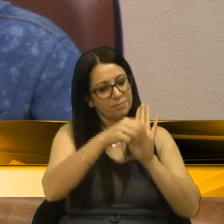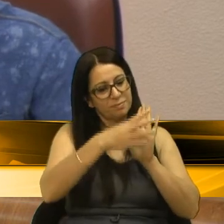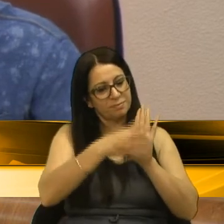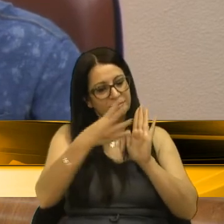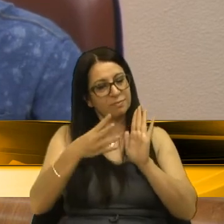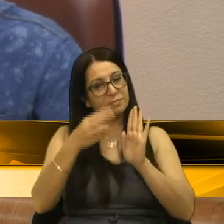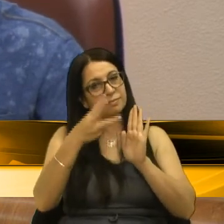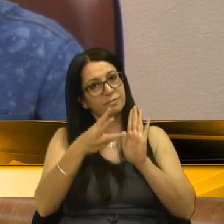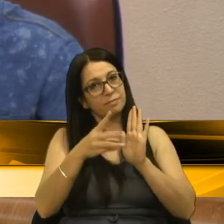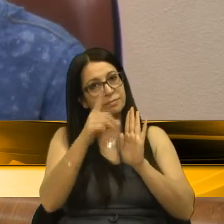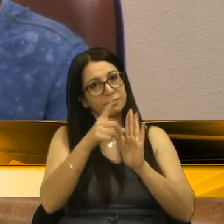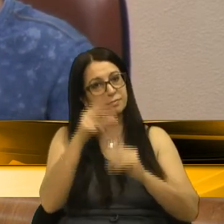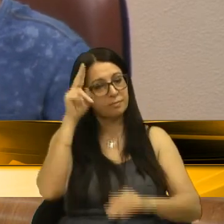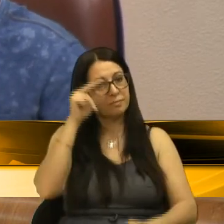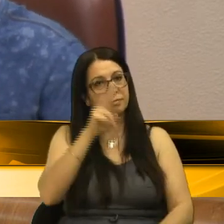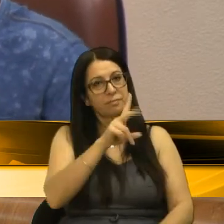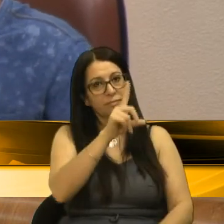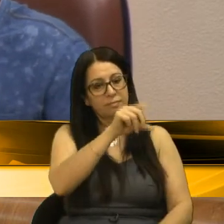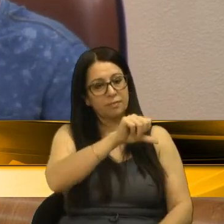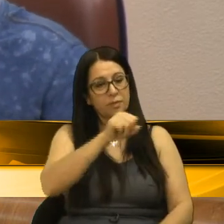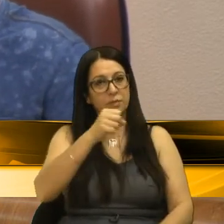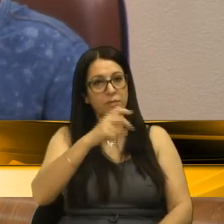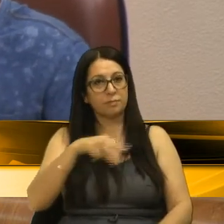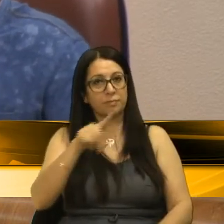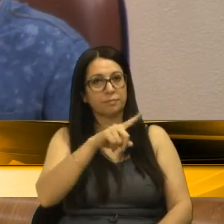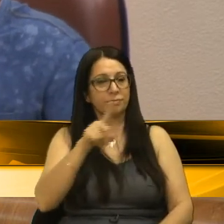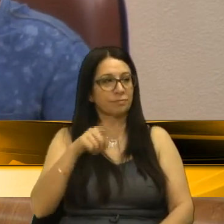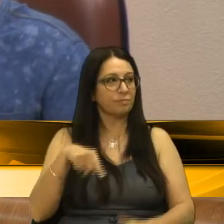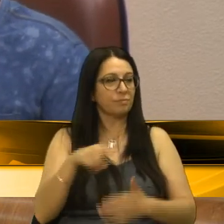9.443, de 1º de abril de 1982, e número